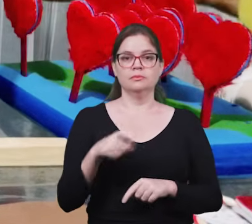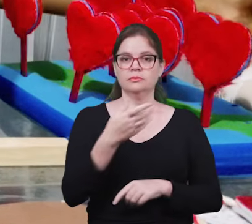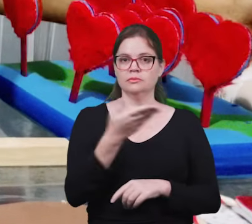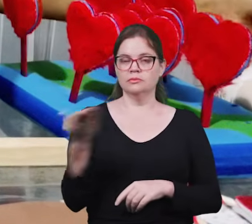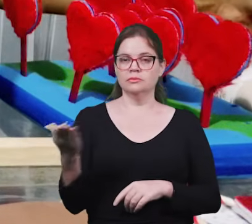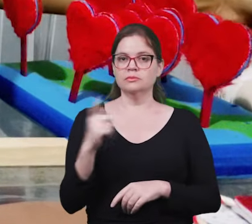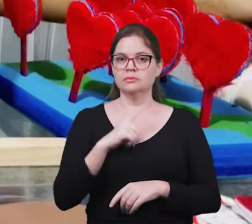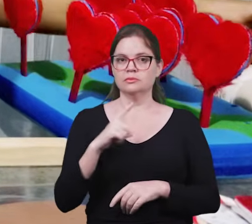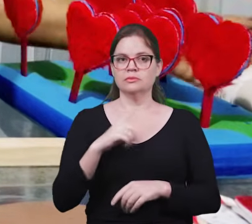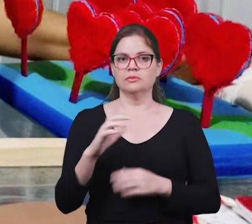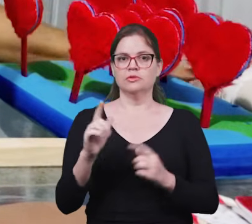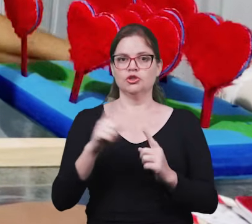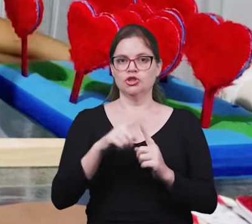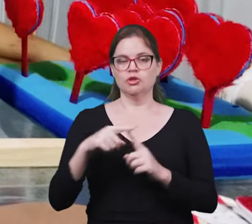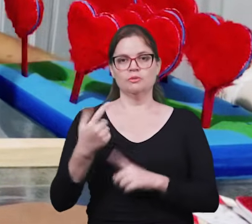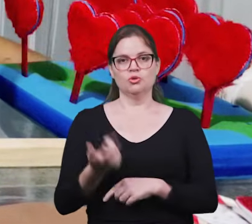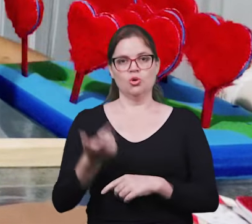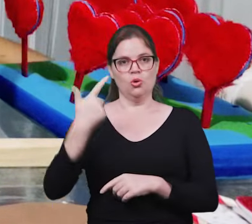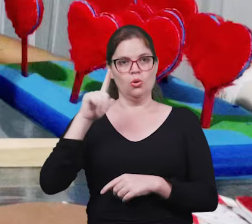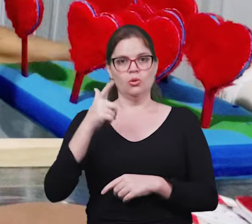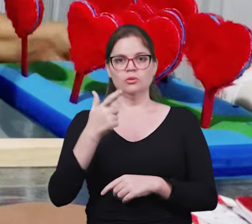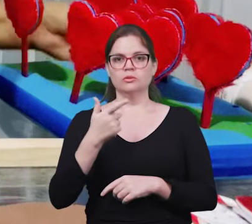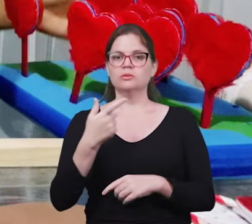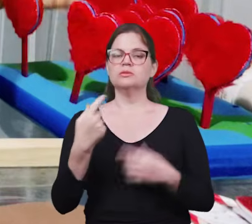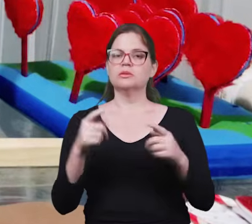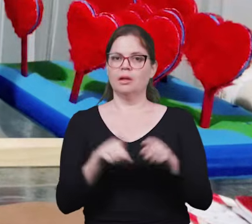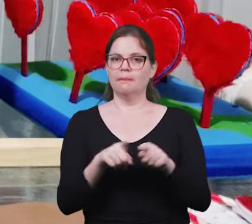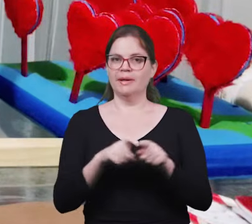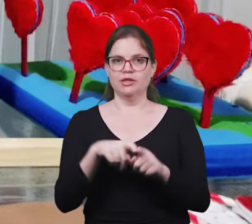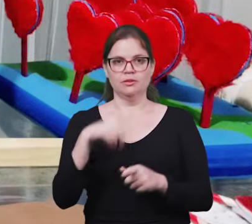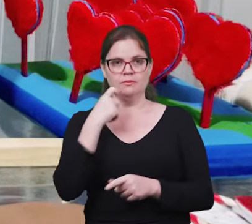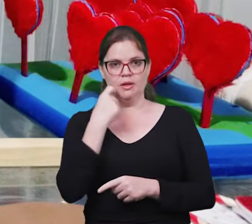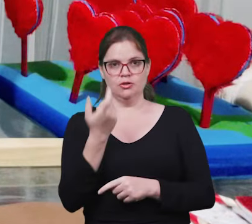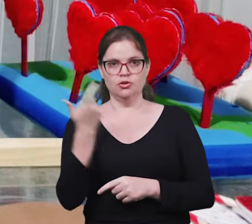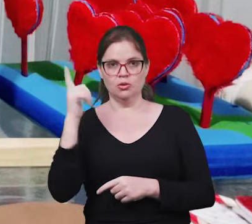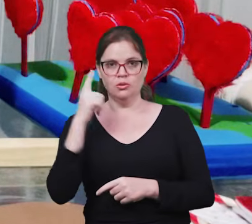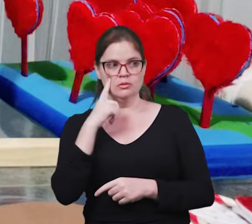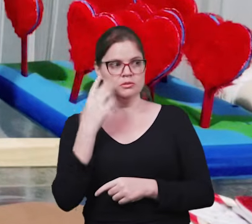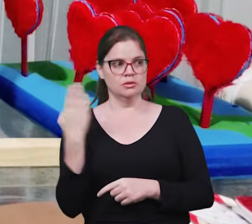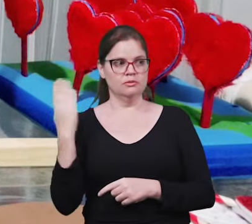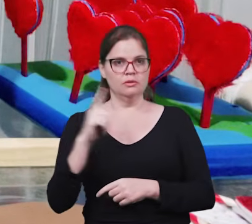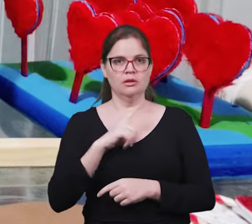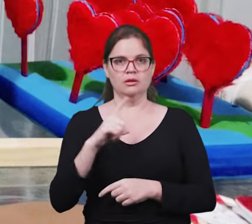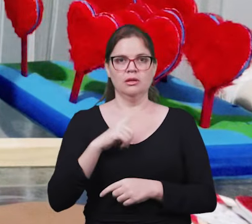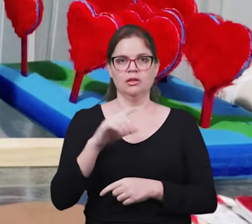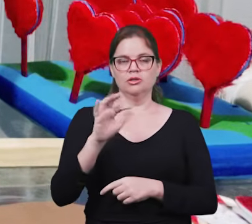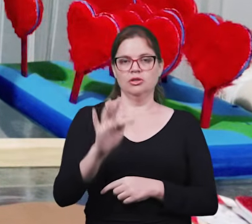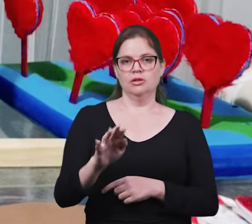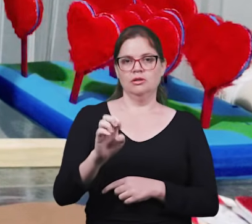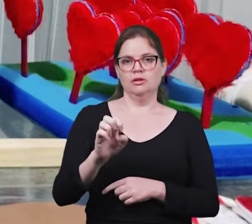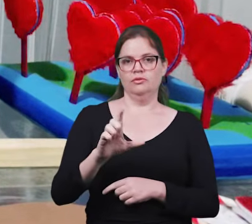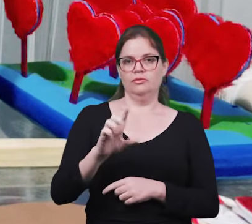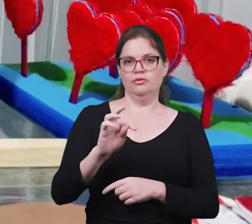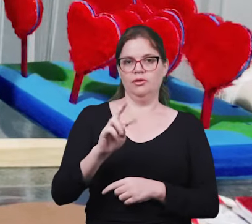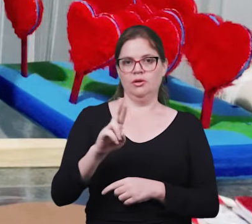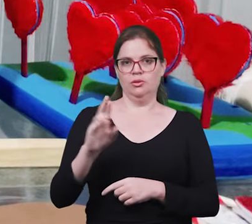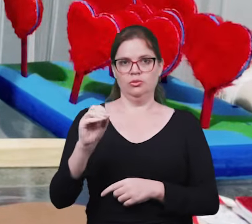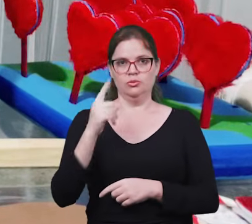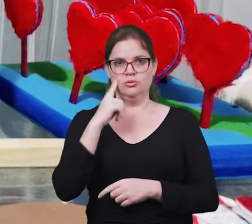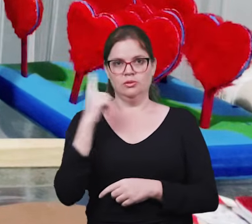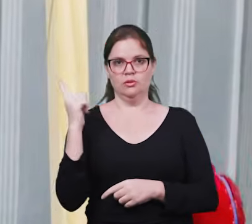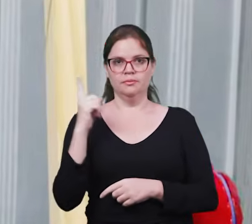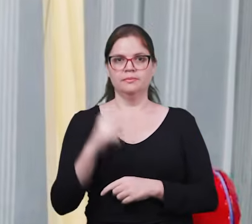tiverem outros tipos de peixinhos, eu tenho esse aqui também, que foi feito, olha, de feltro. Eu coloquei